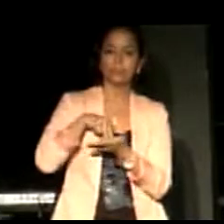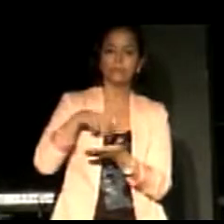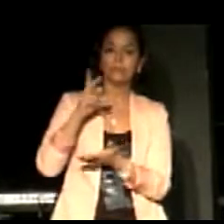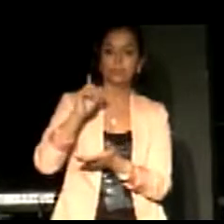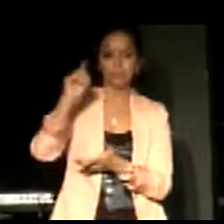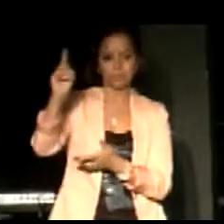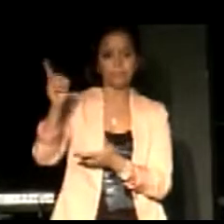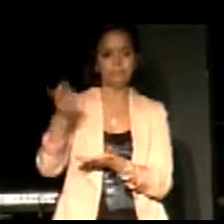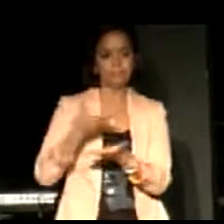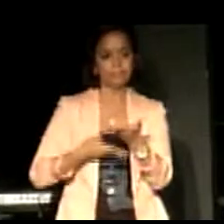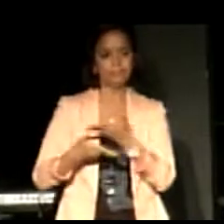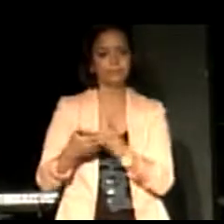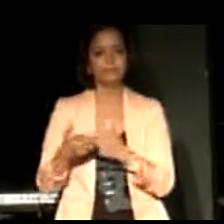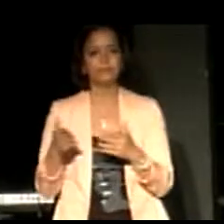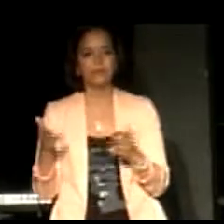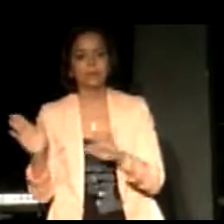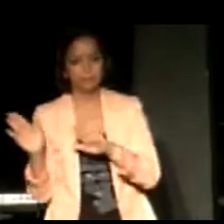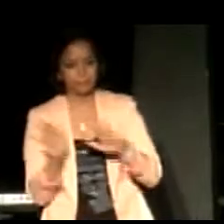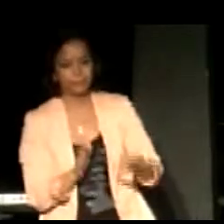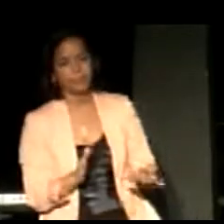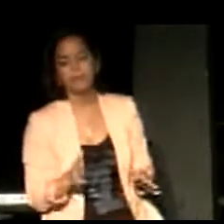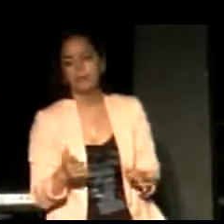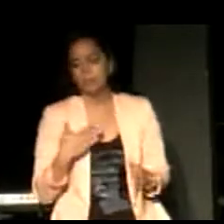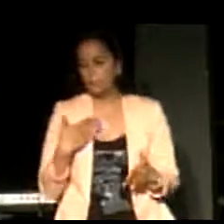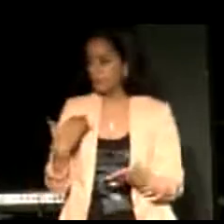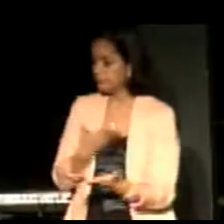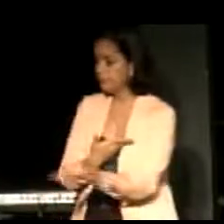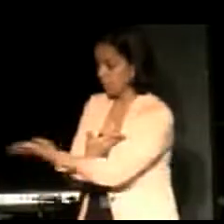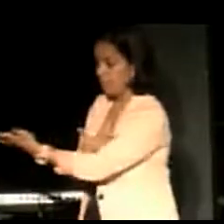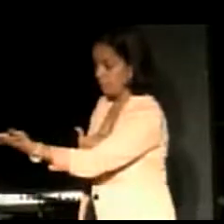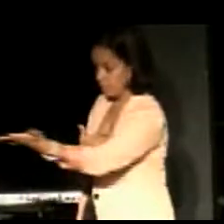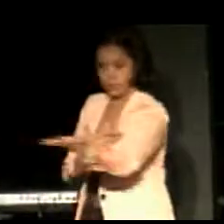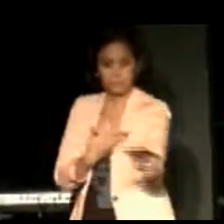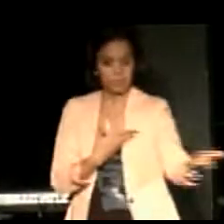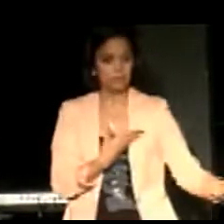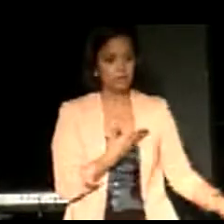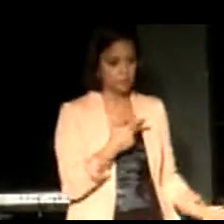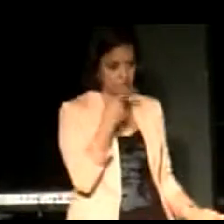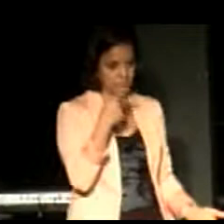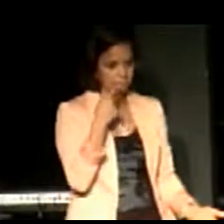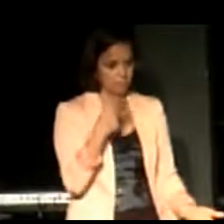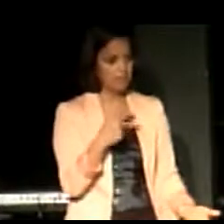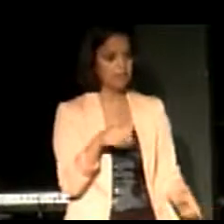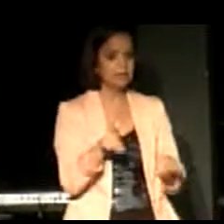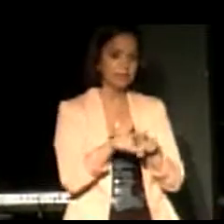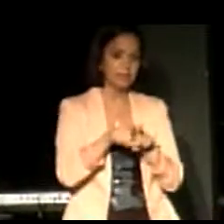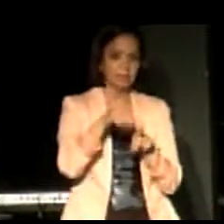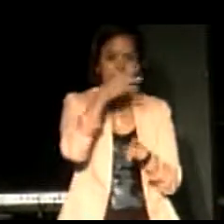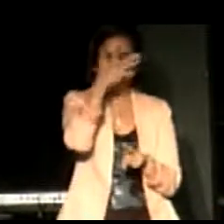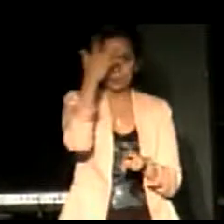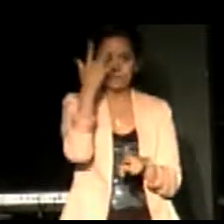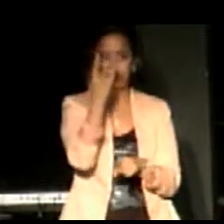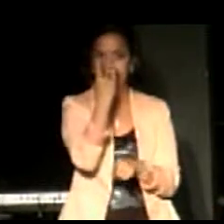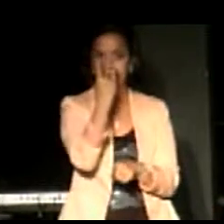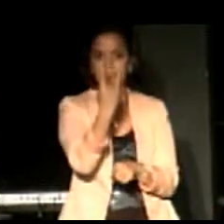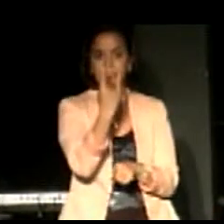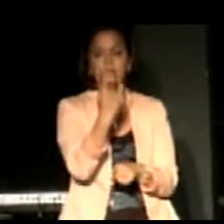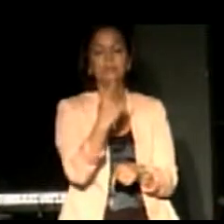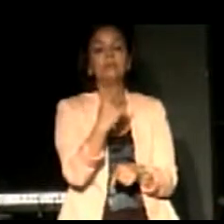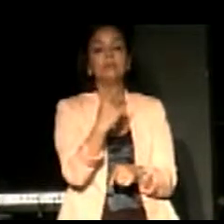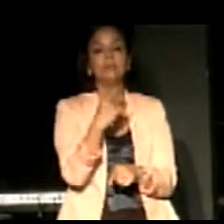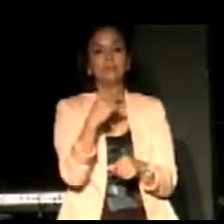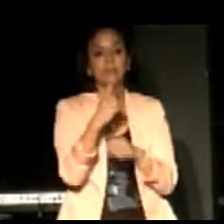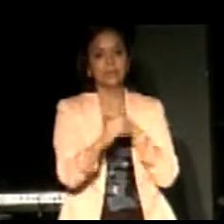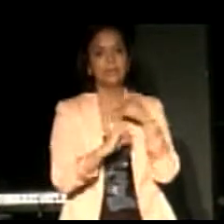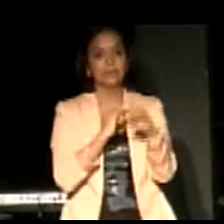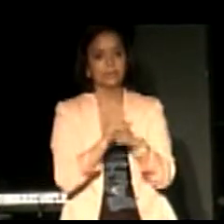Deus. E eu quero dizer a vocês que estão aqui, a vocês que nos visitam, que